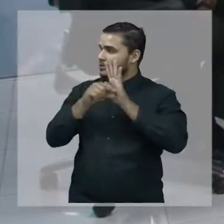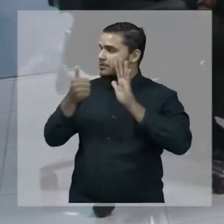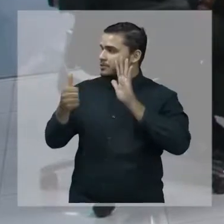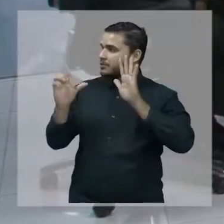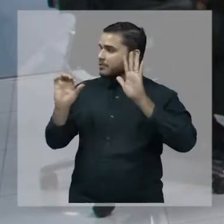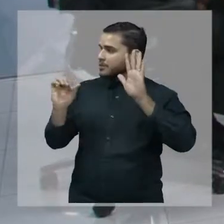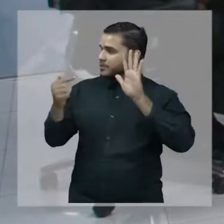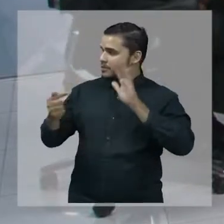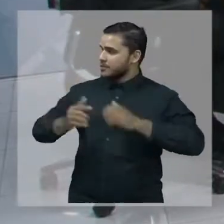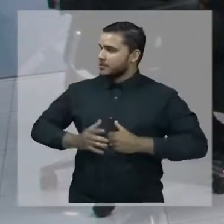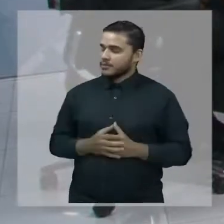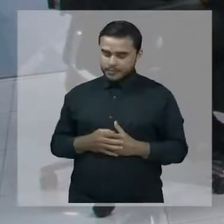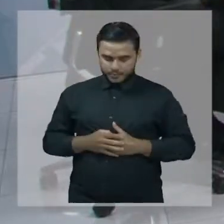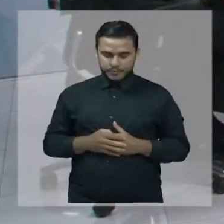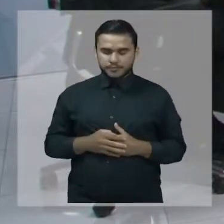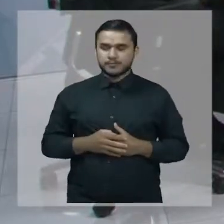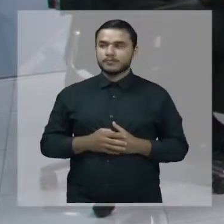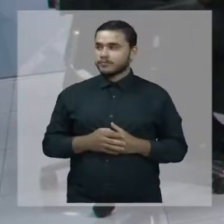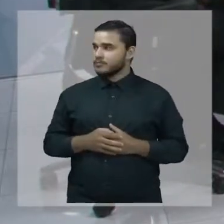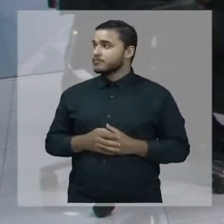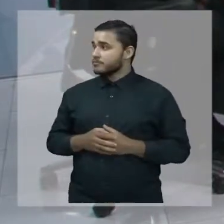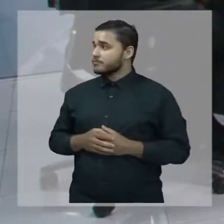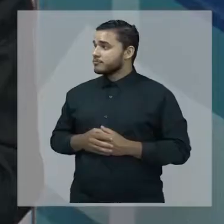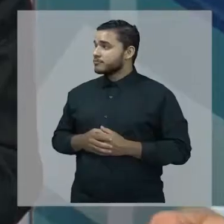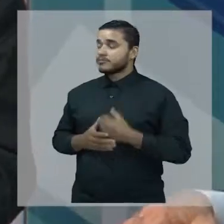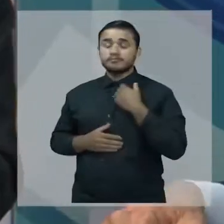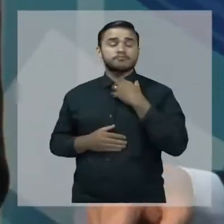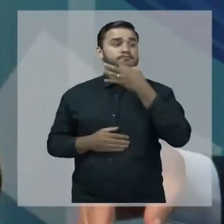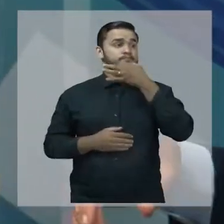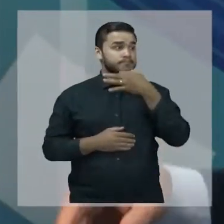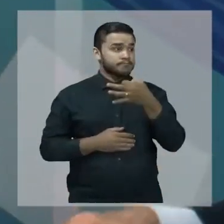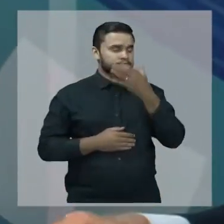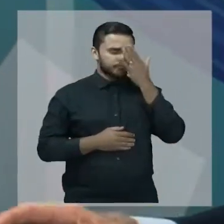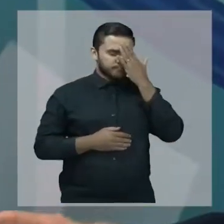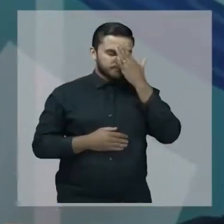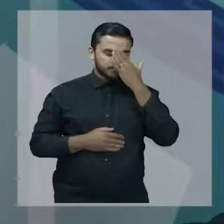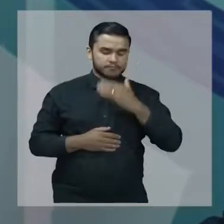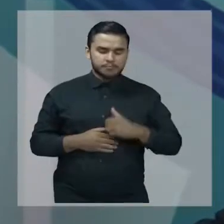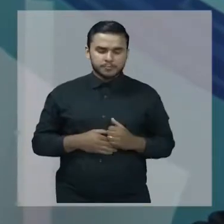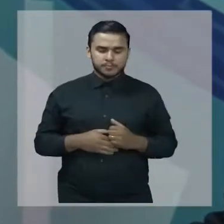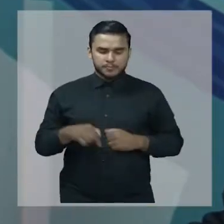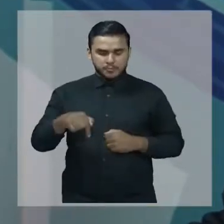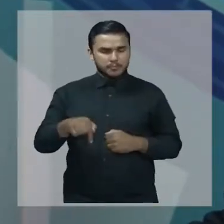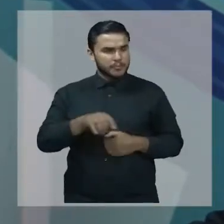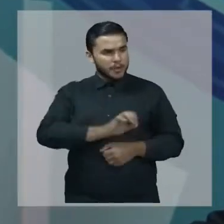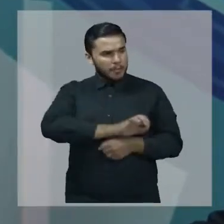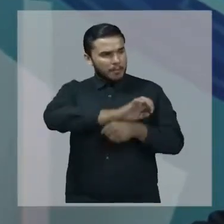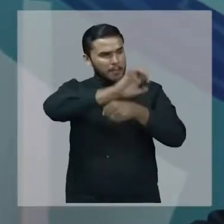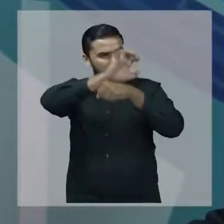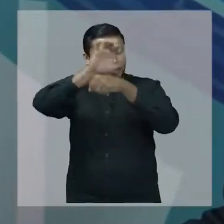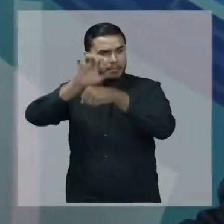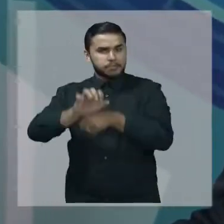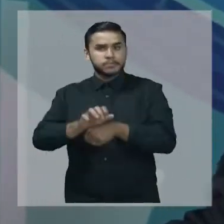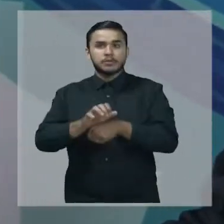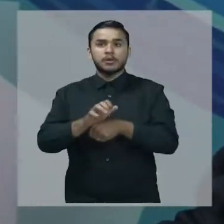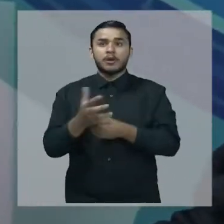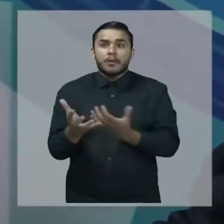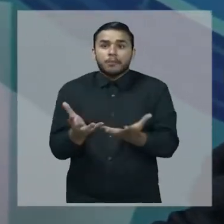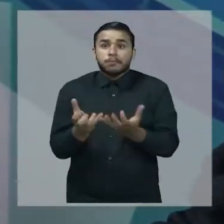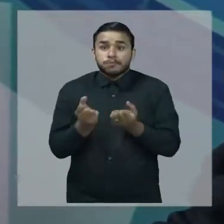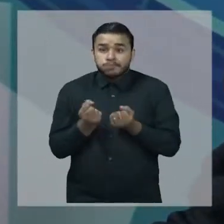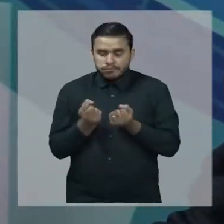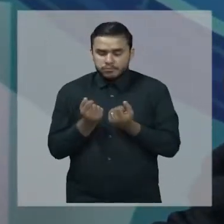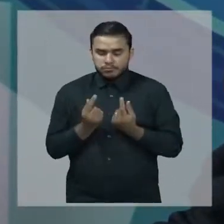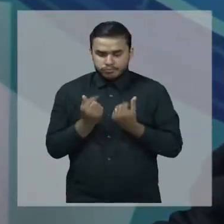então, colocar essa discussão. Primeiro que tudo, o modelo concentrador que nós temos é um modelo